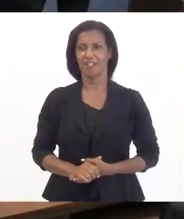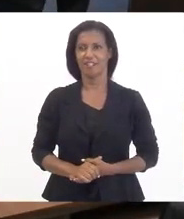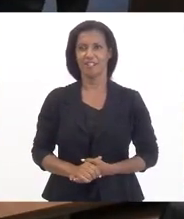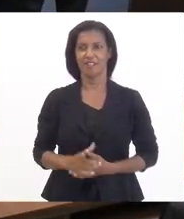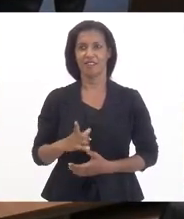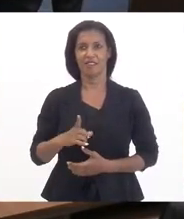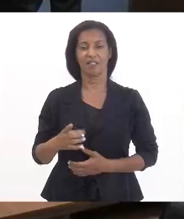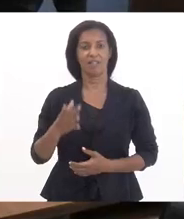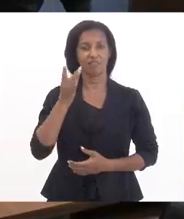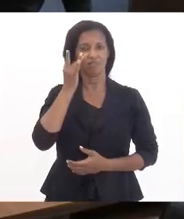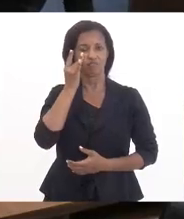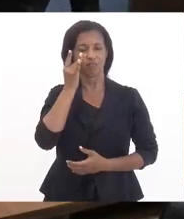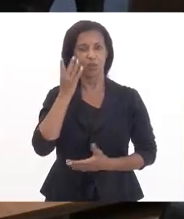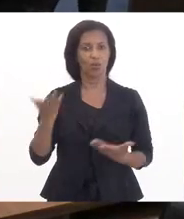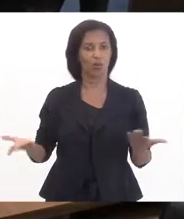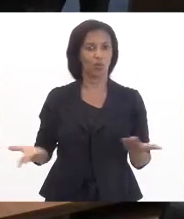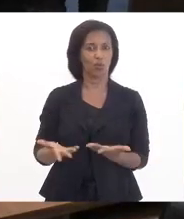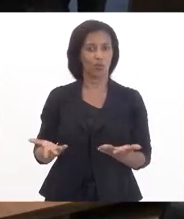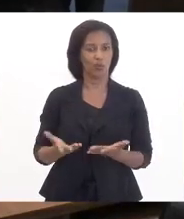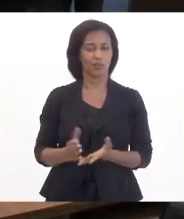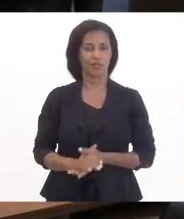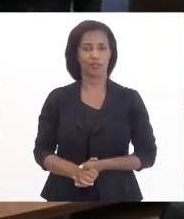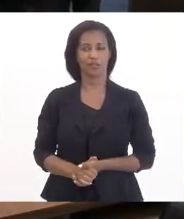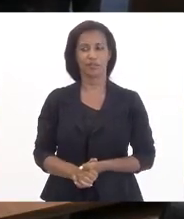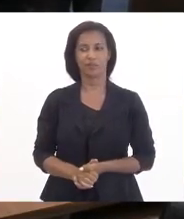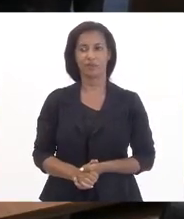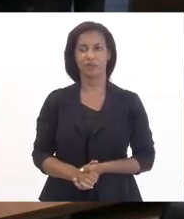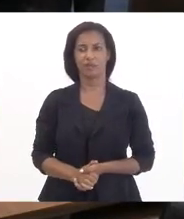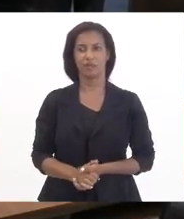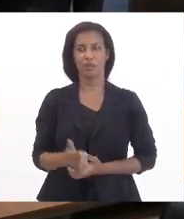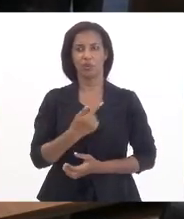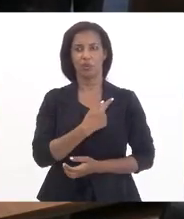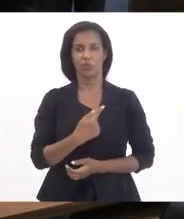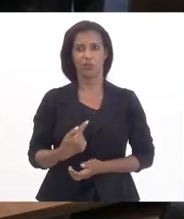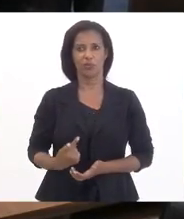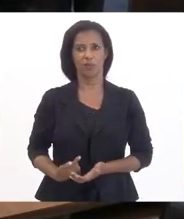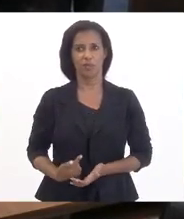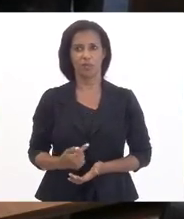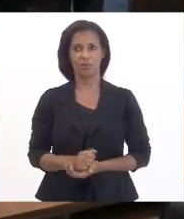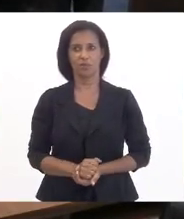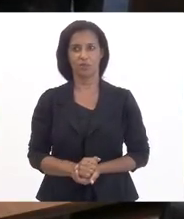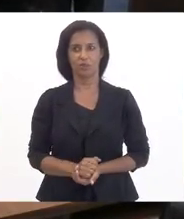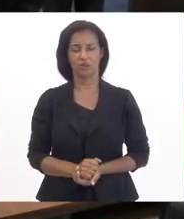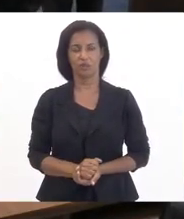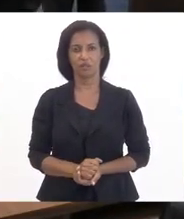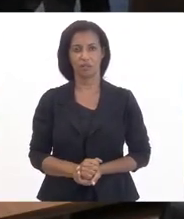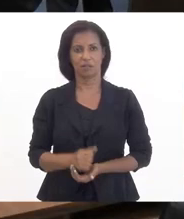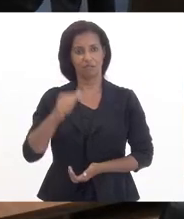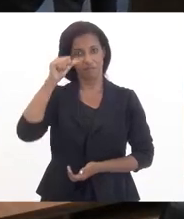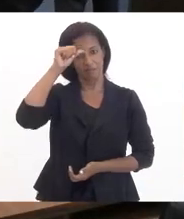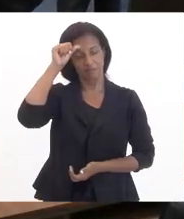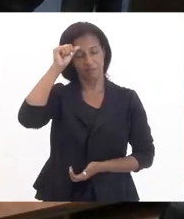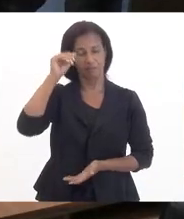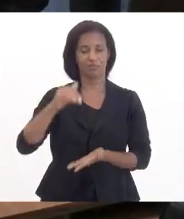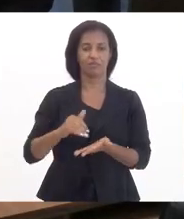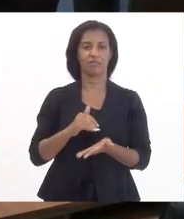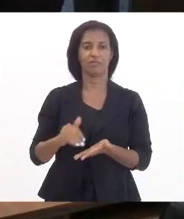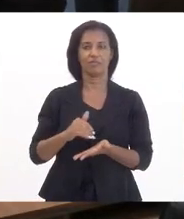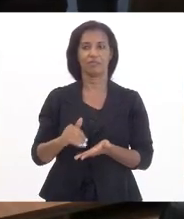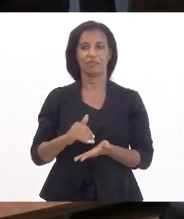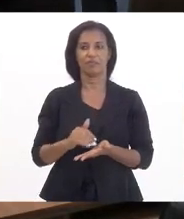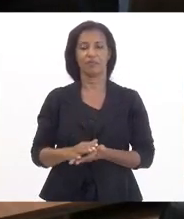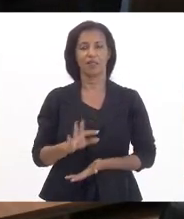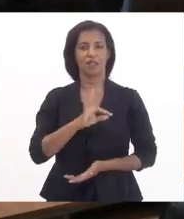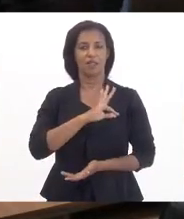Estão presentes no dia de hoje o governador Cláudio Castro, o secretário